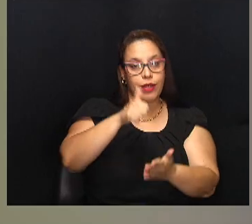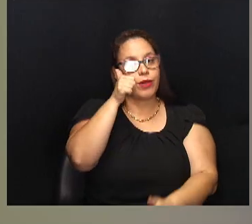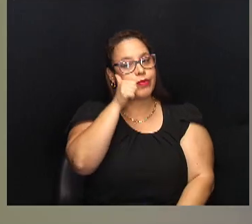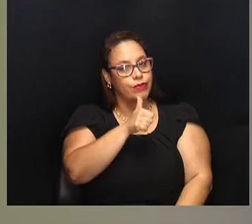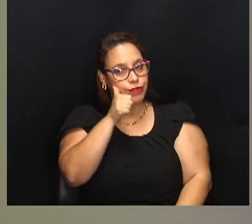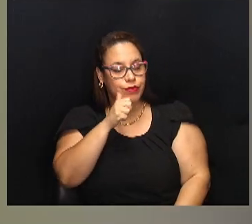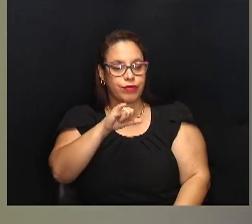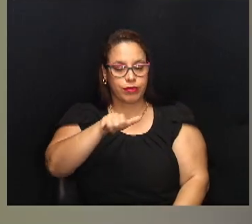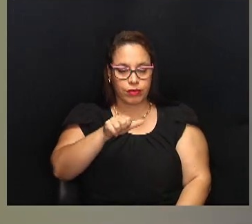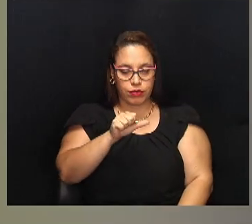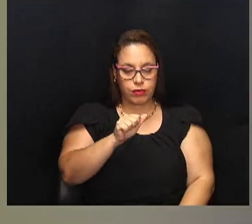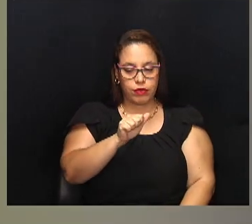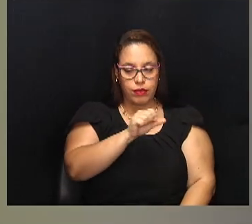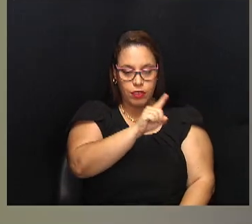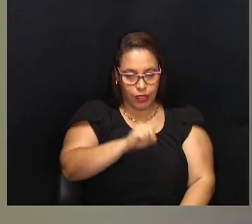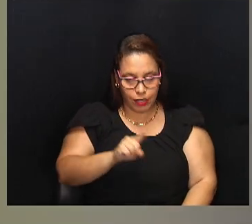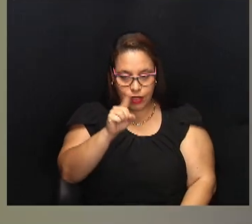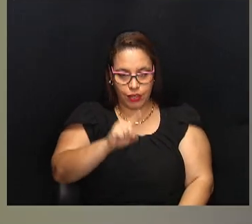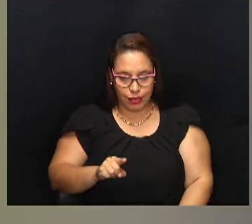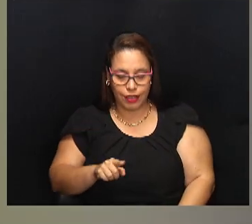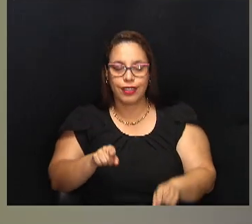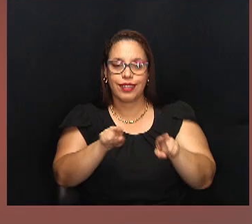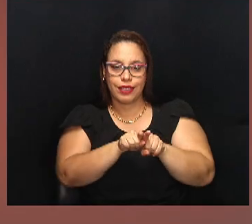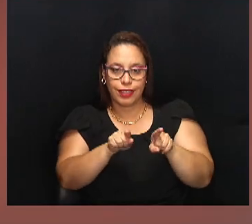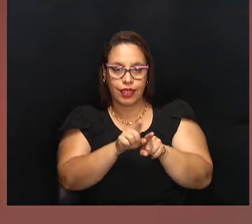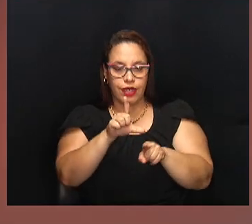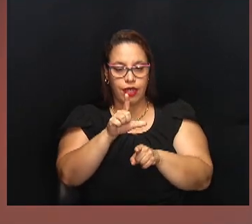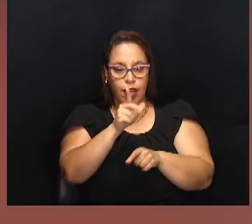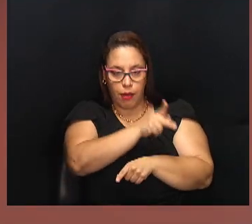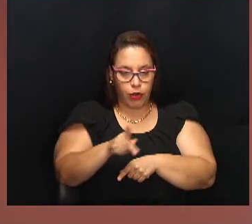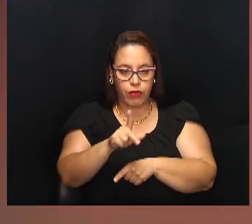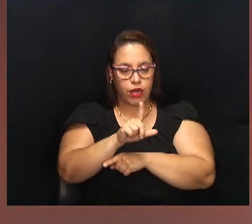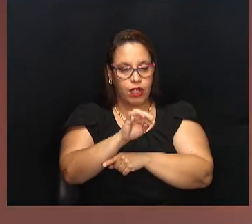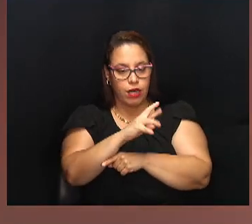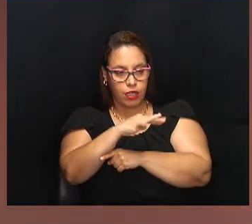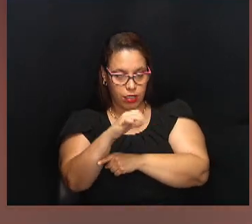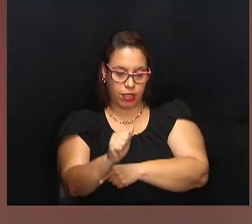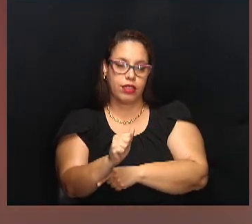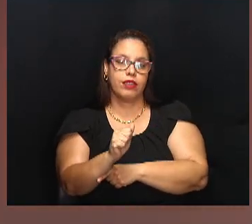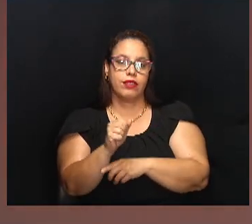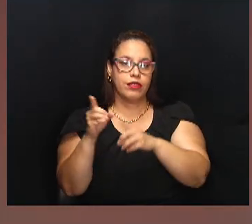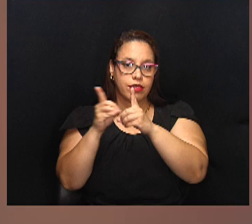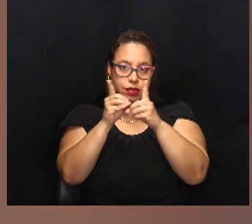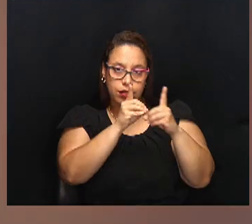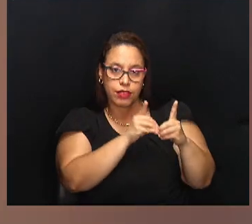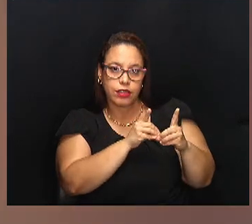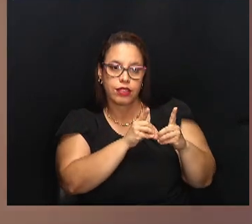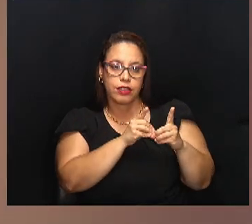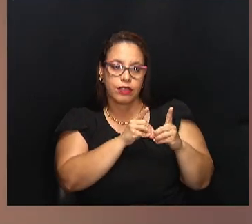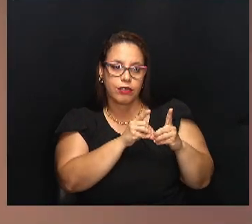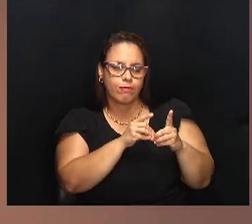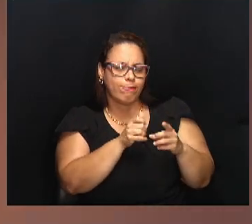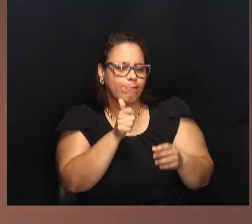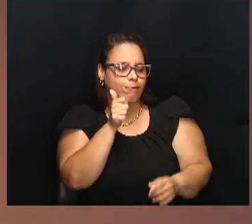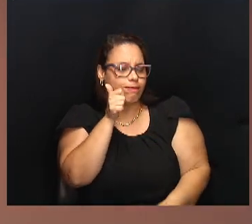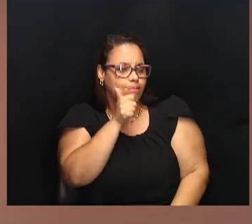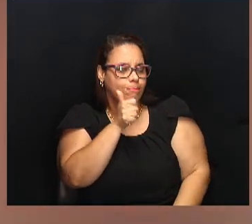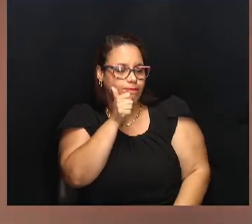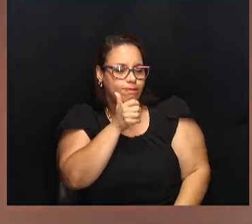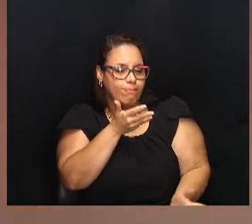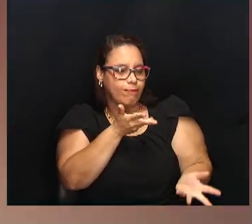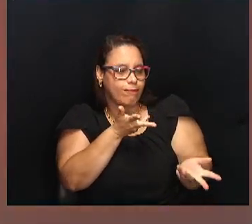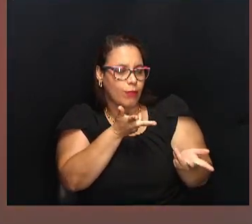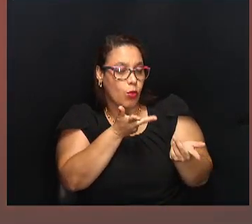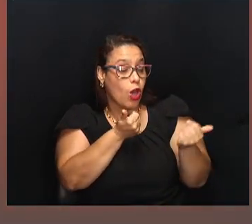tenho jazz, né, também, que a Letícia que atende, né, uma doce de adolescente,